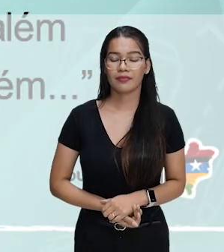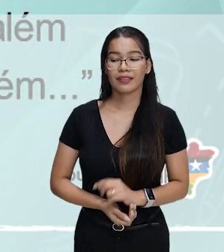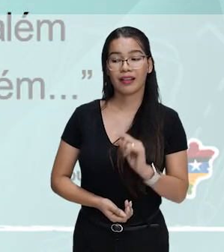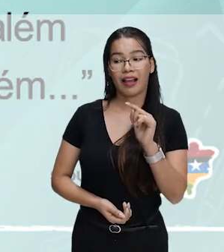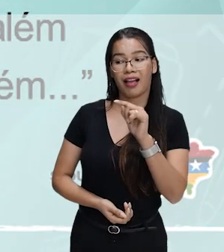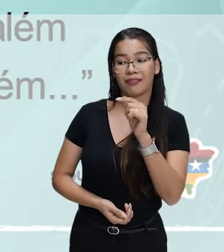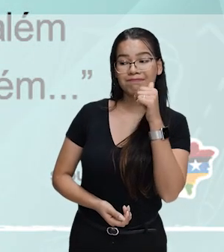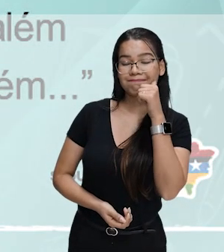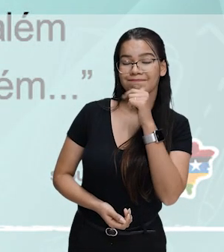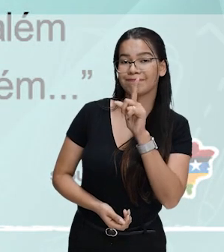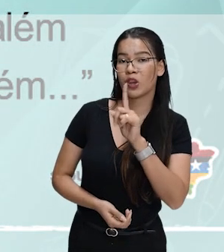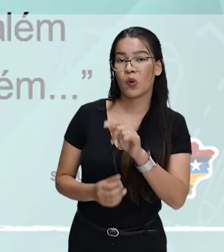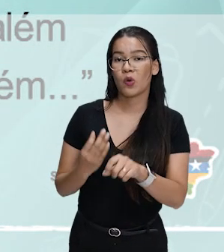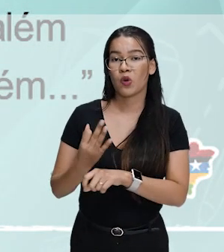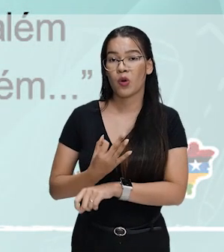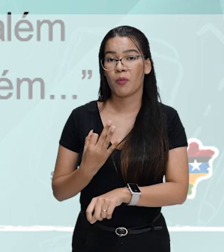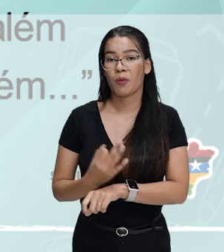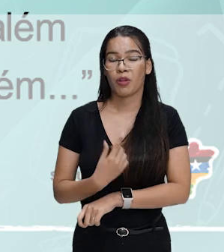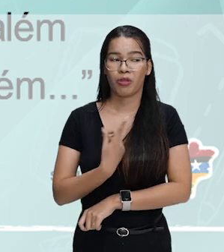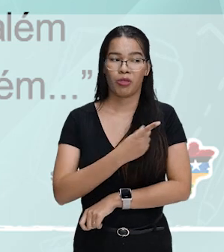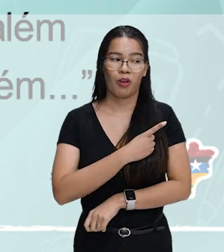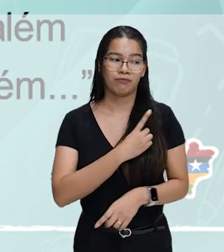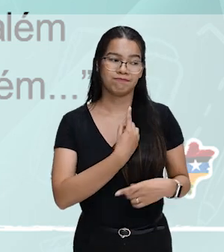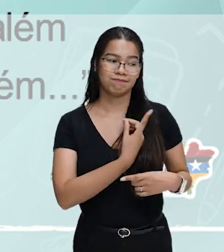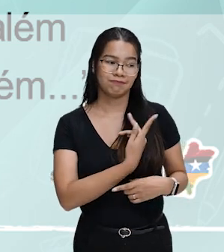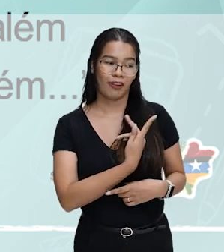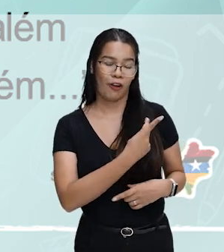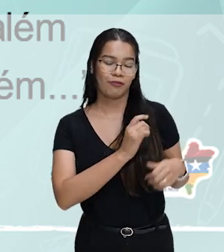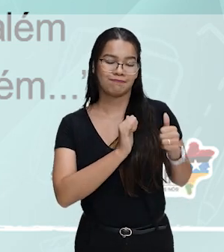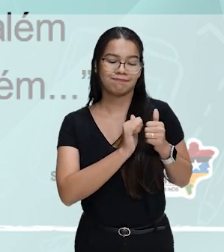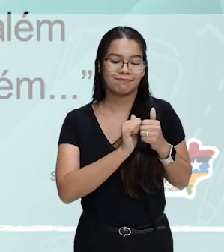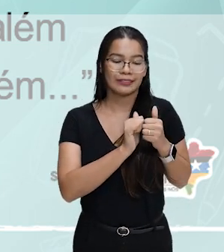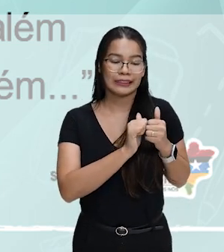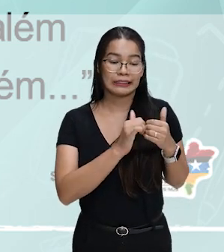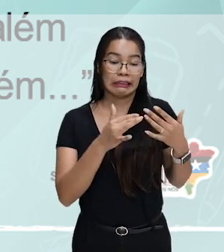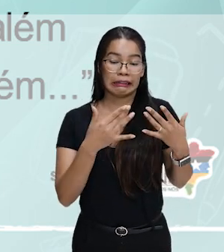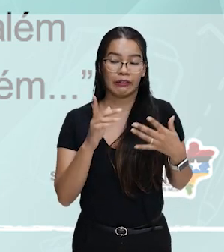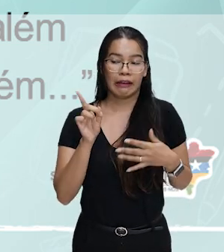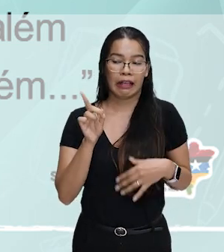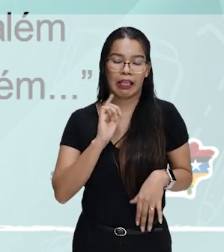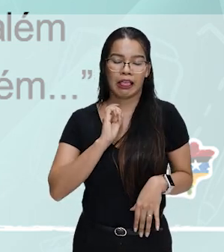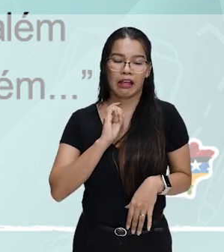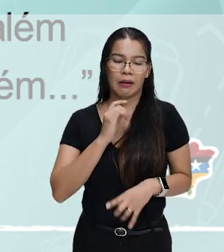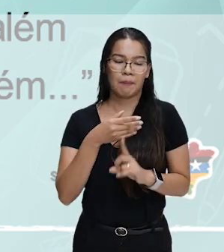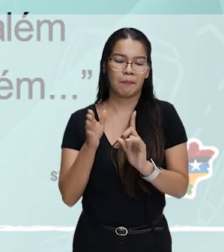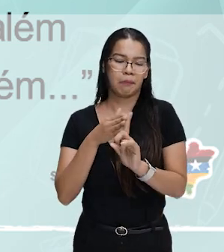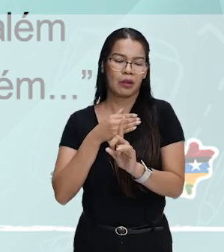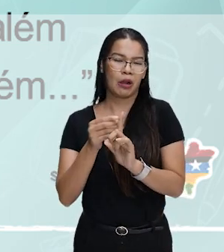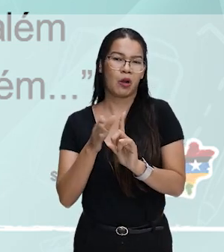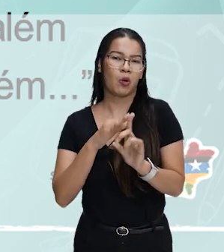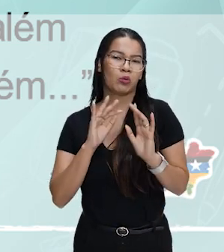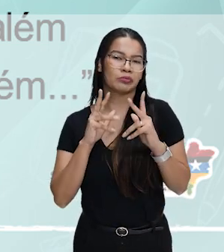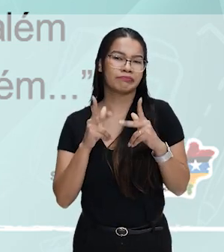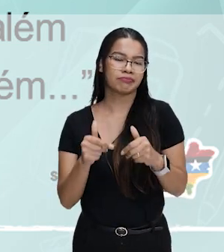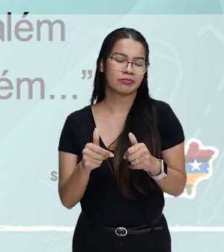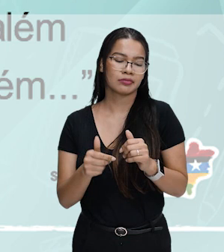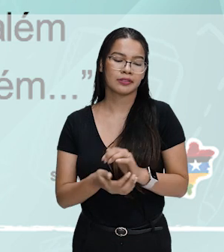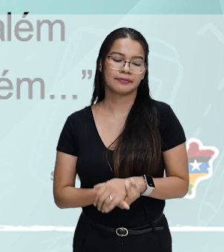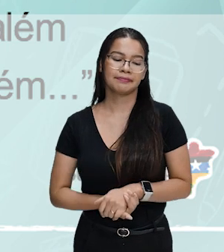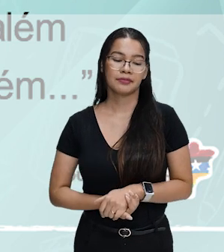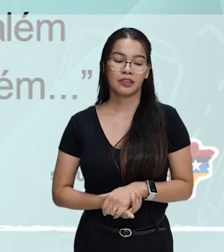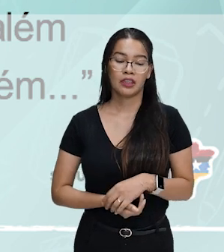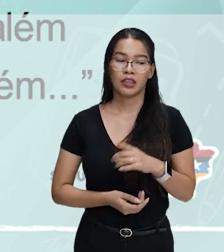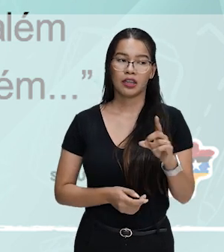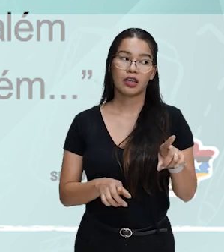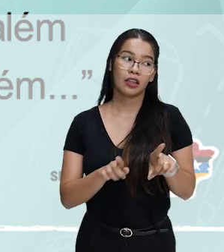Ela não suporta a gente junto. Aí ela desconta em todo mundo. E